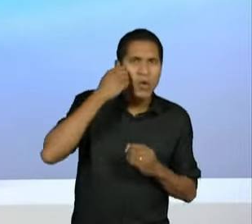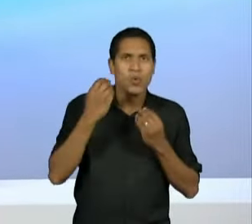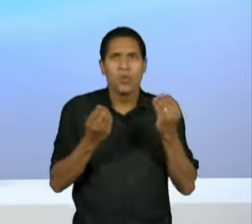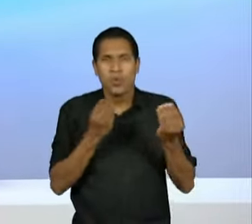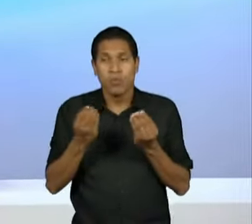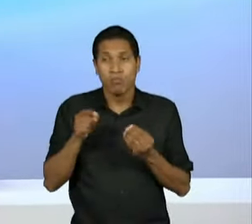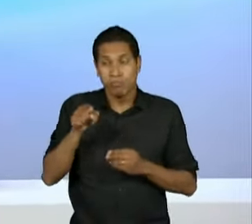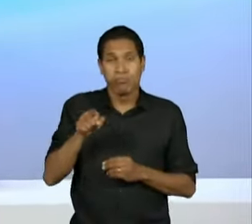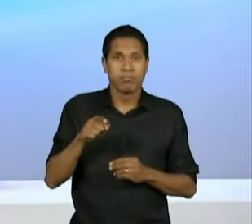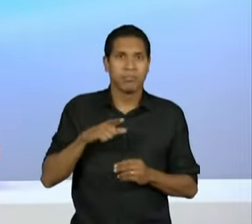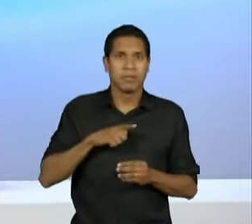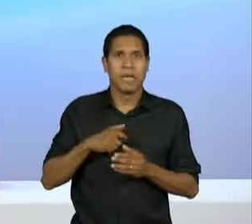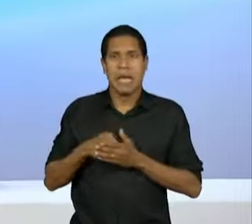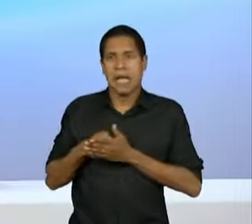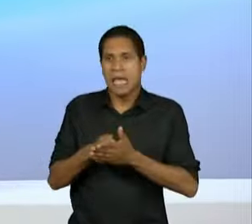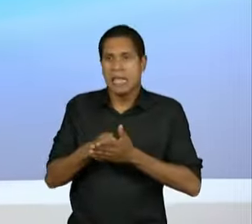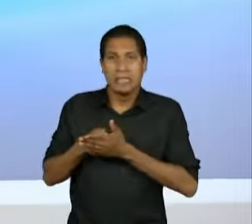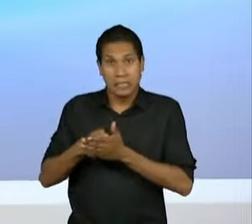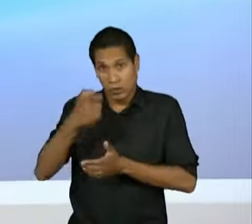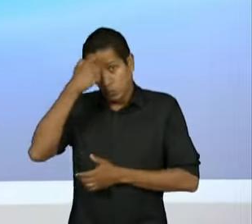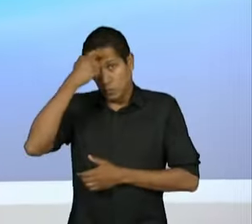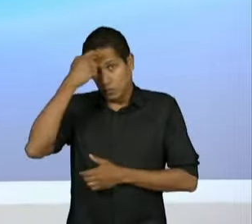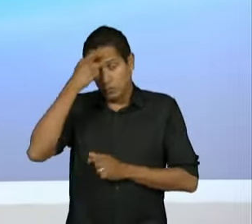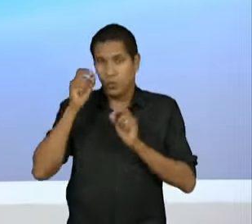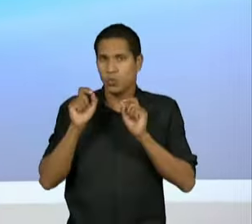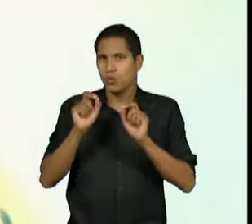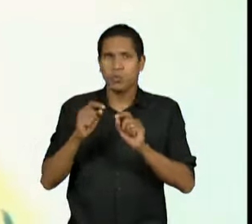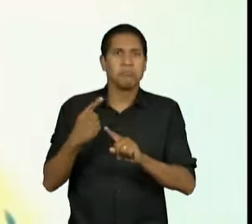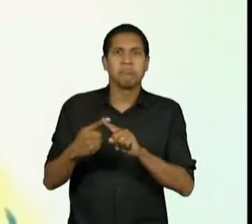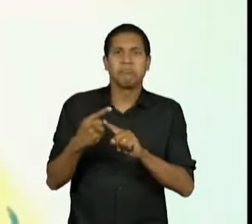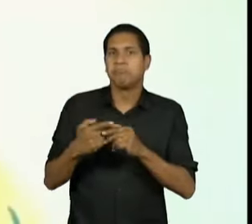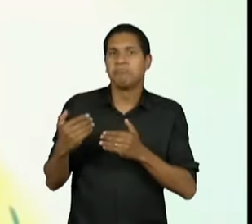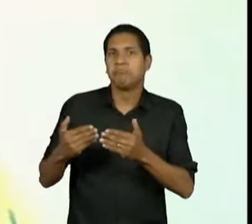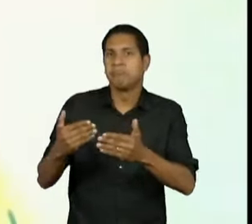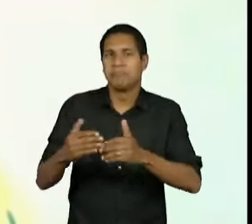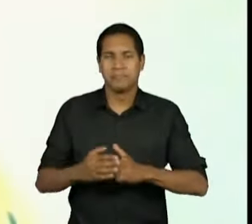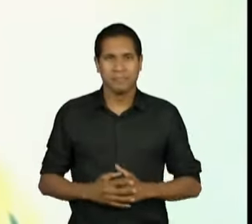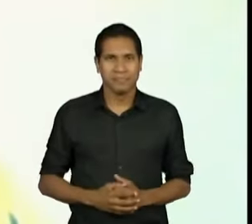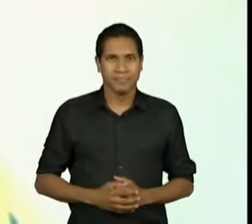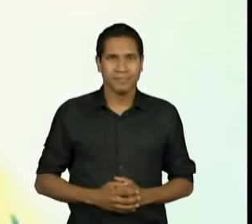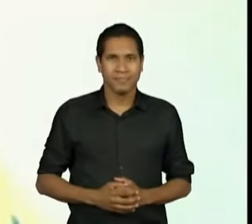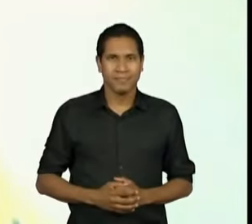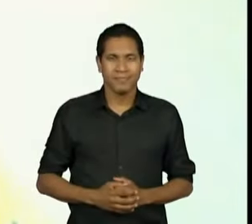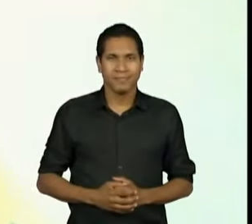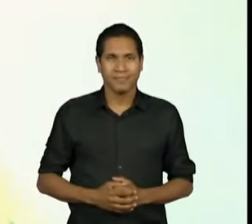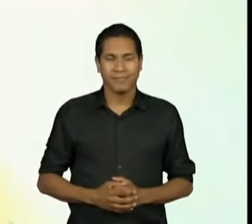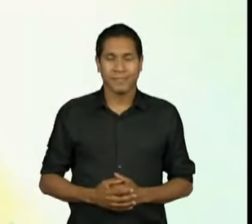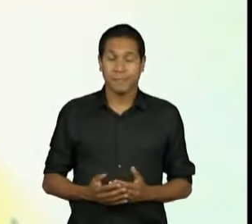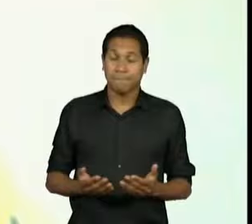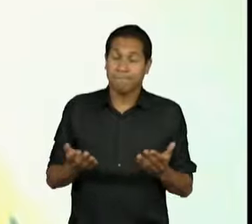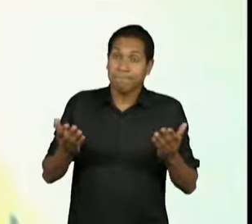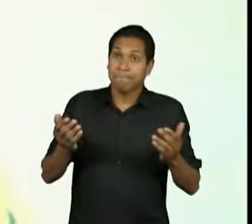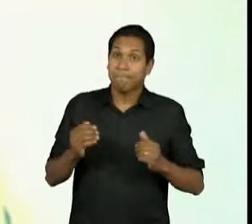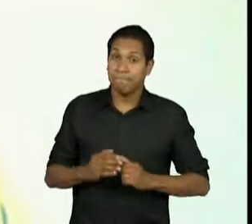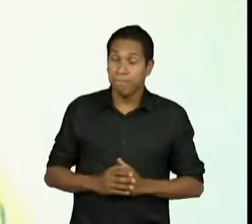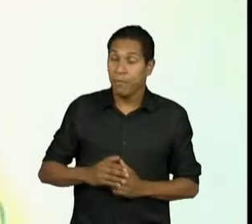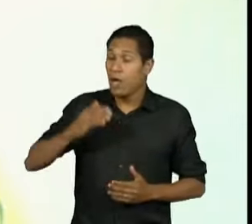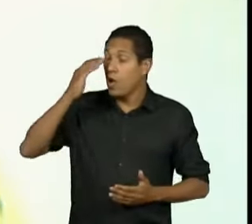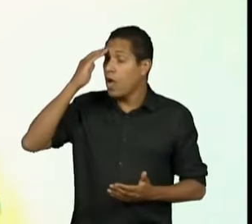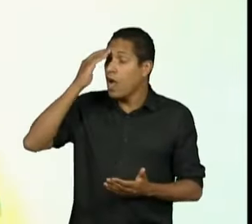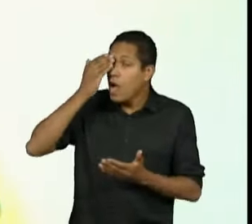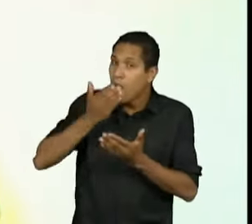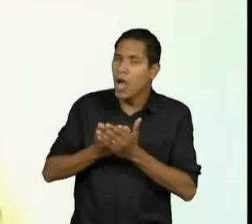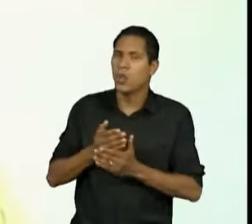de resistência mais consciente se deve a quê, professora? Olha, eu não sei, eu